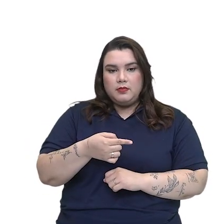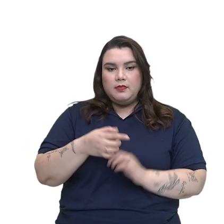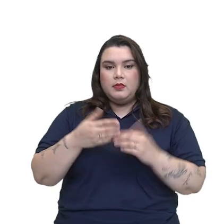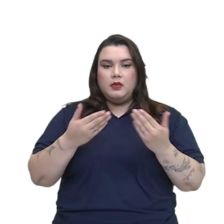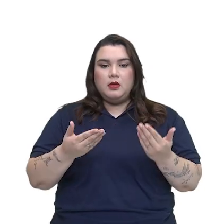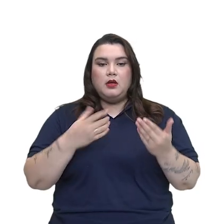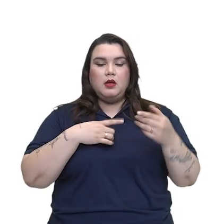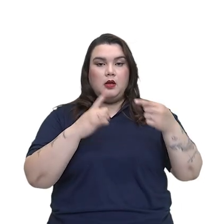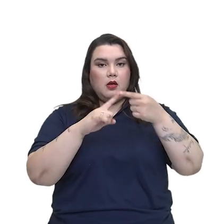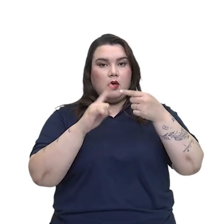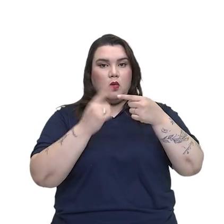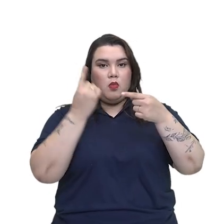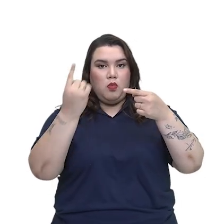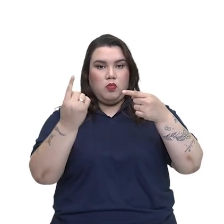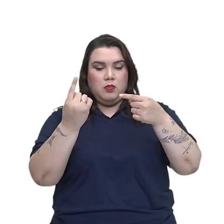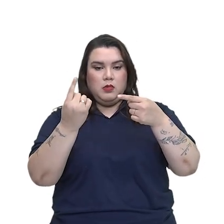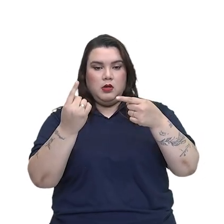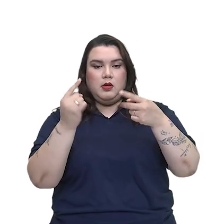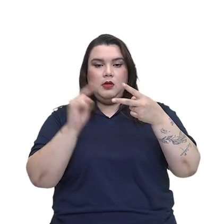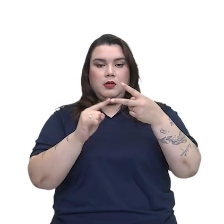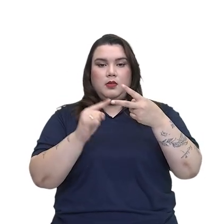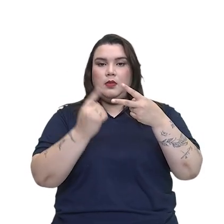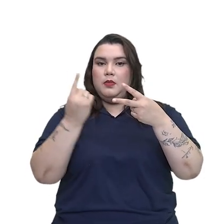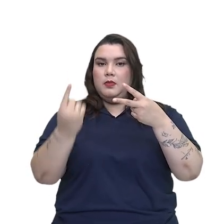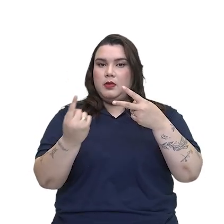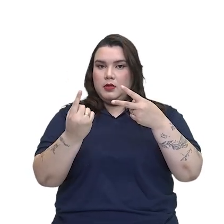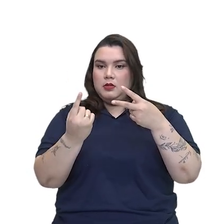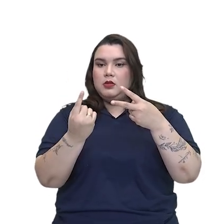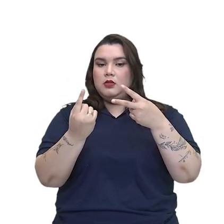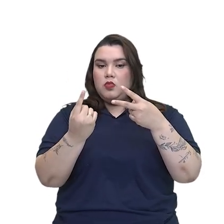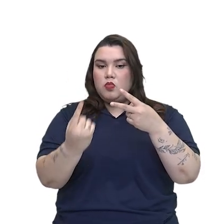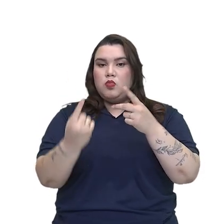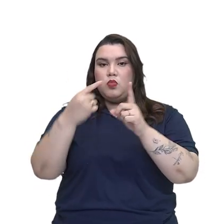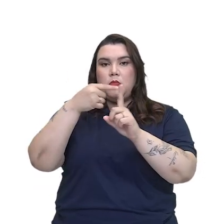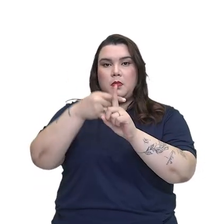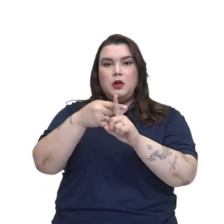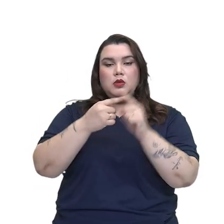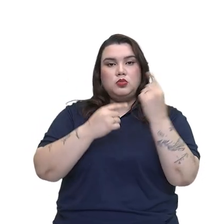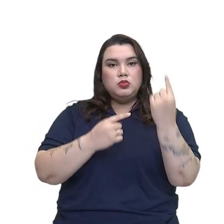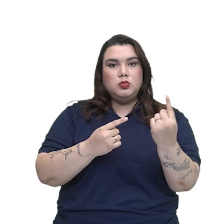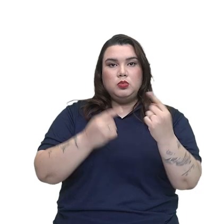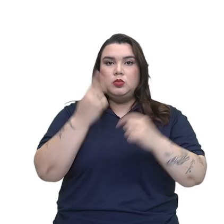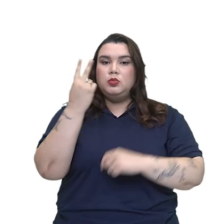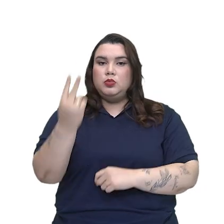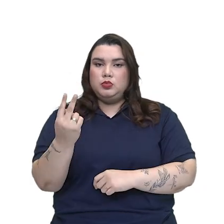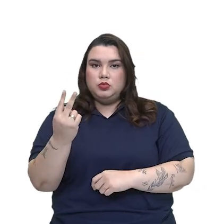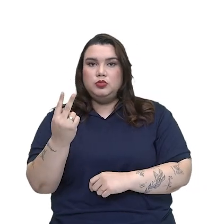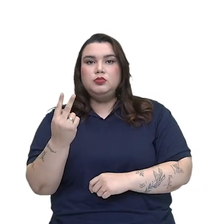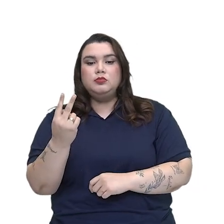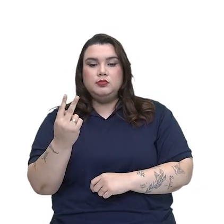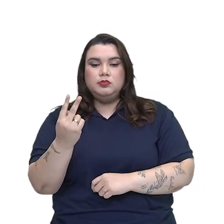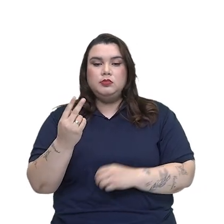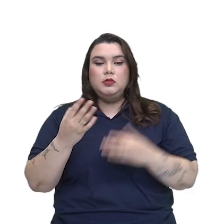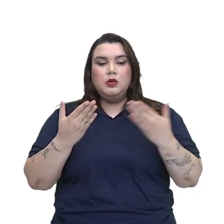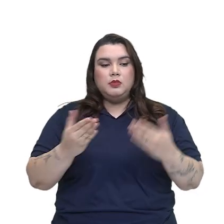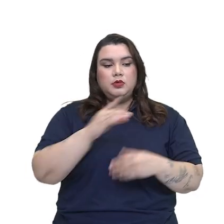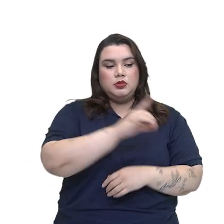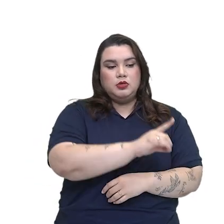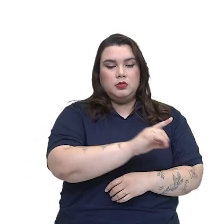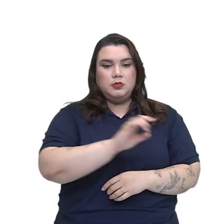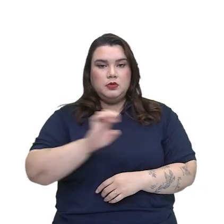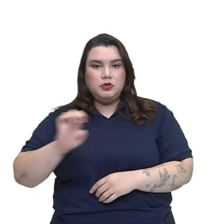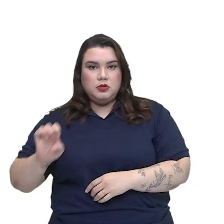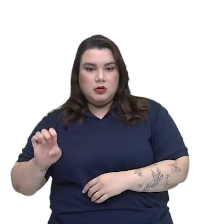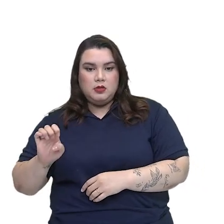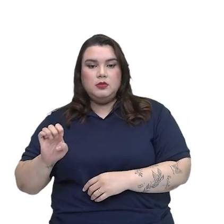Aqui tem uma casa. Aqui tem mais uma casa. Portanto, nós temos 2 casas. Da direita para a